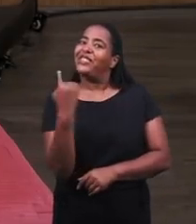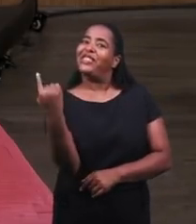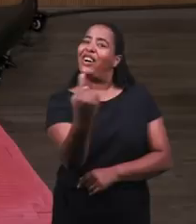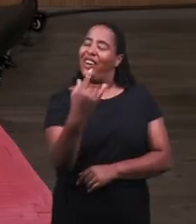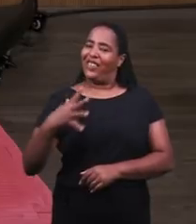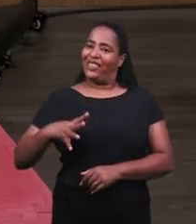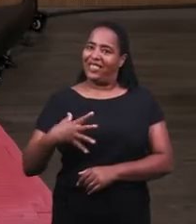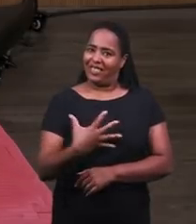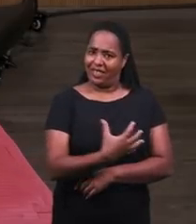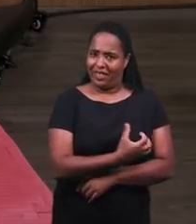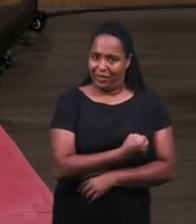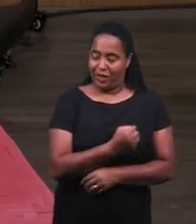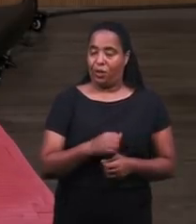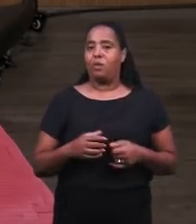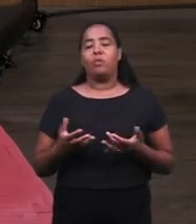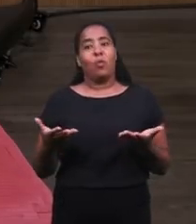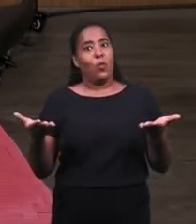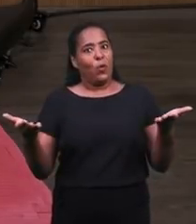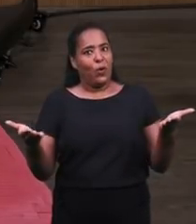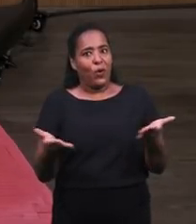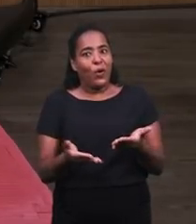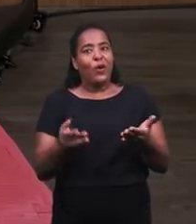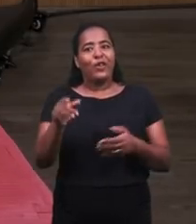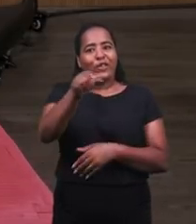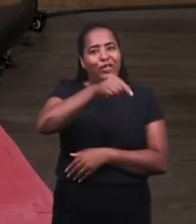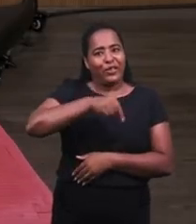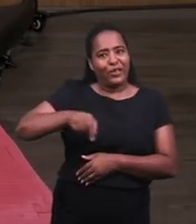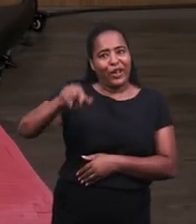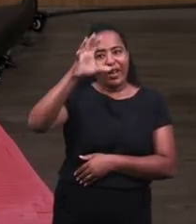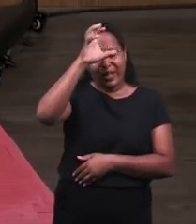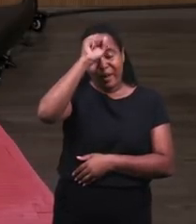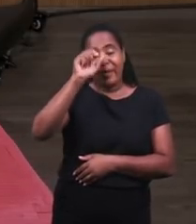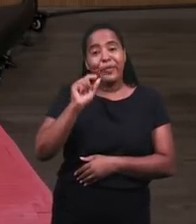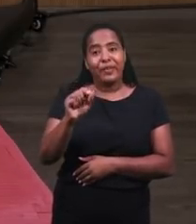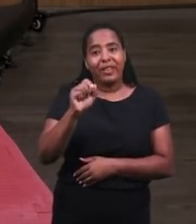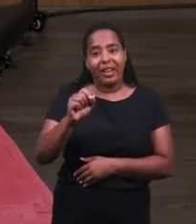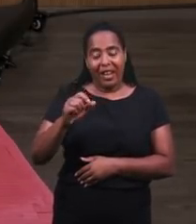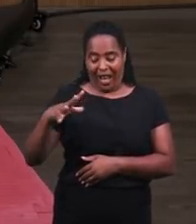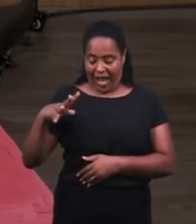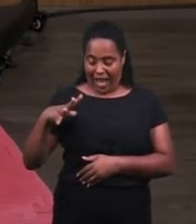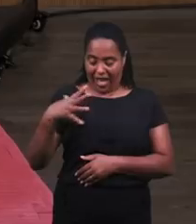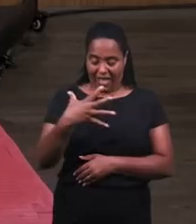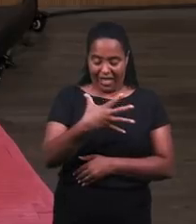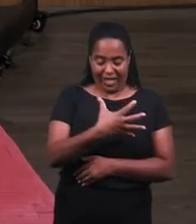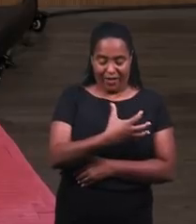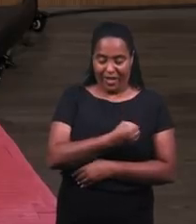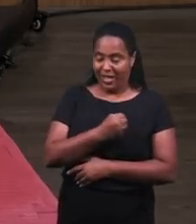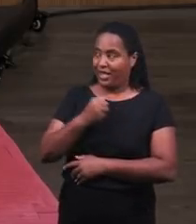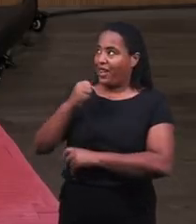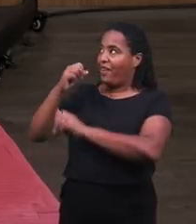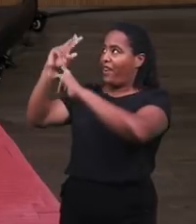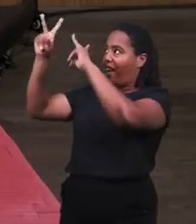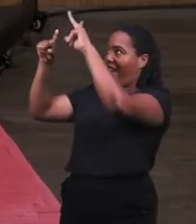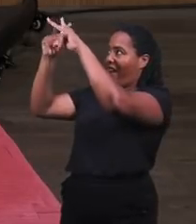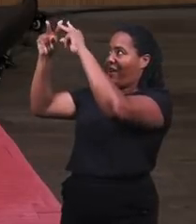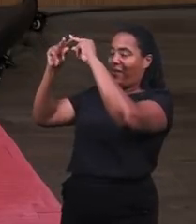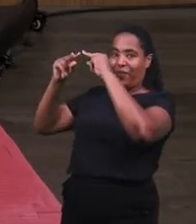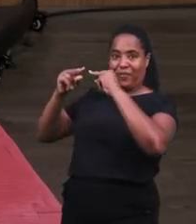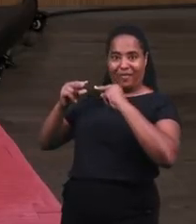Salvador. Então, nós aprendemos hoje que a salvação, ela é o quê? Um presente